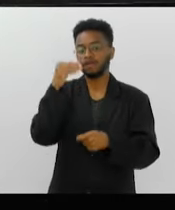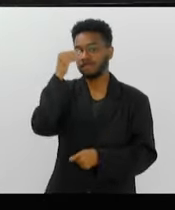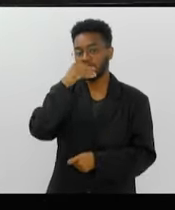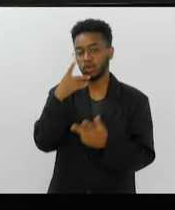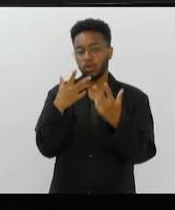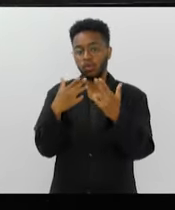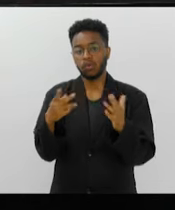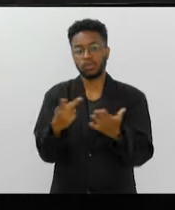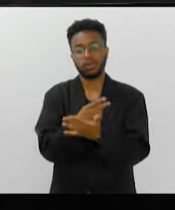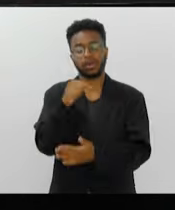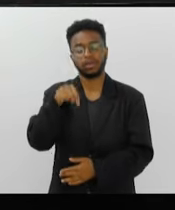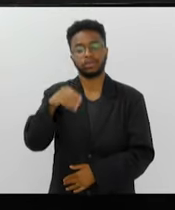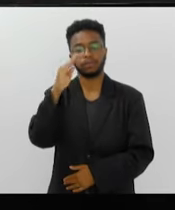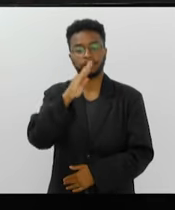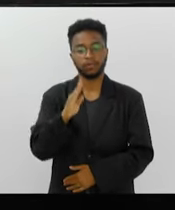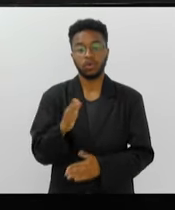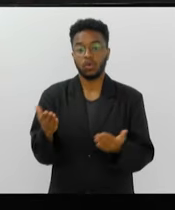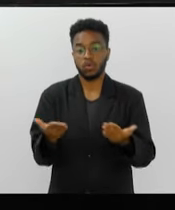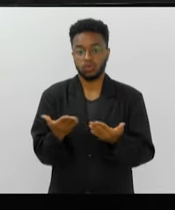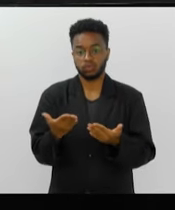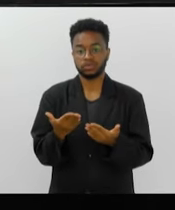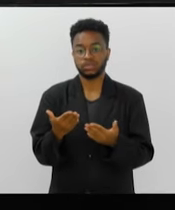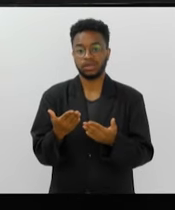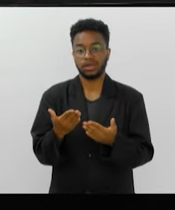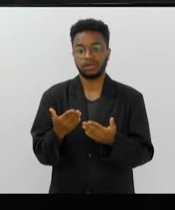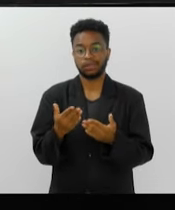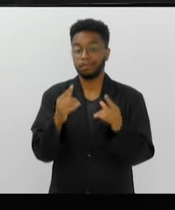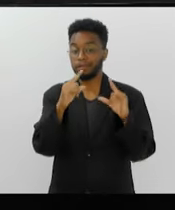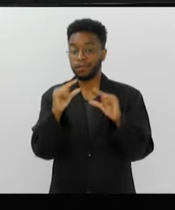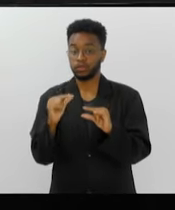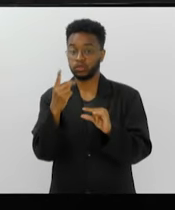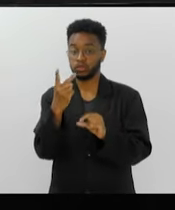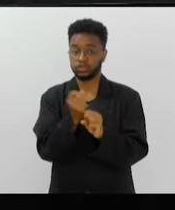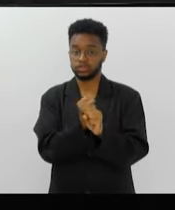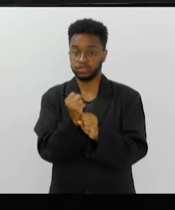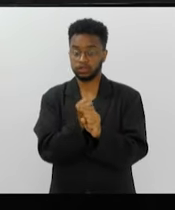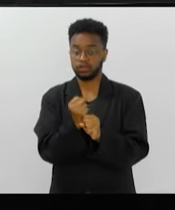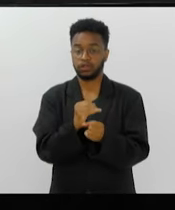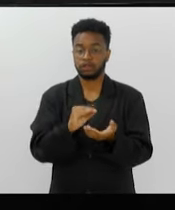hoje em pouco menos de 2 anos degno